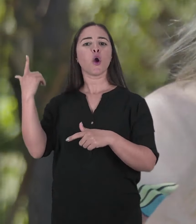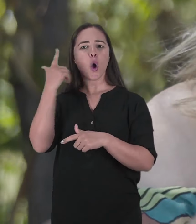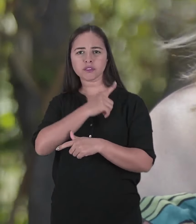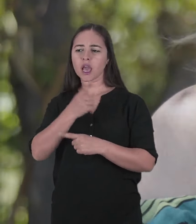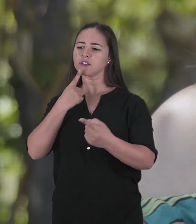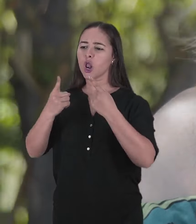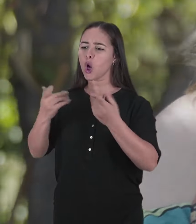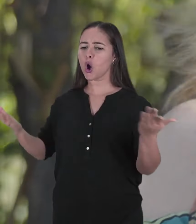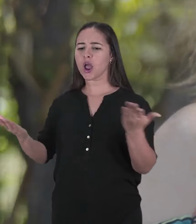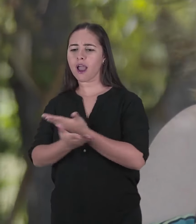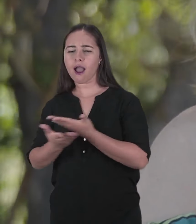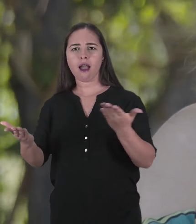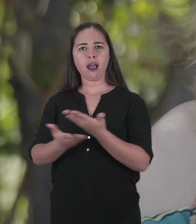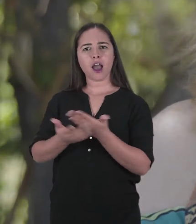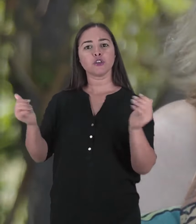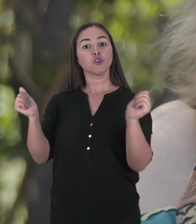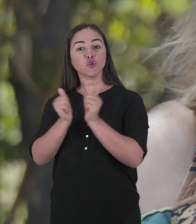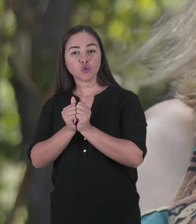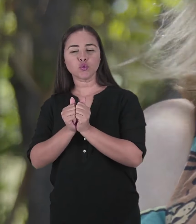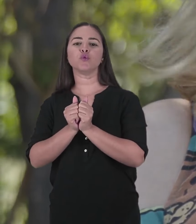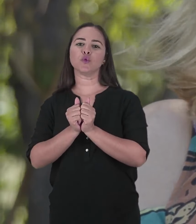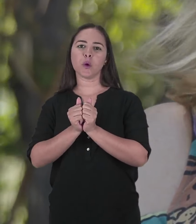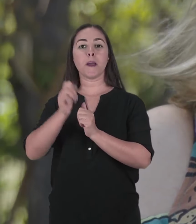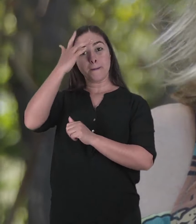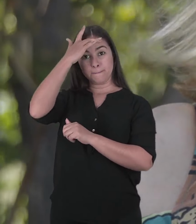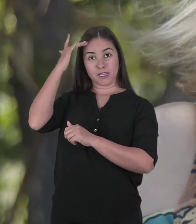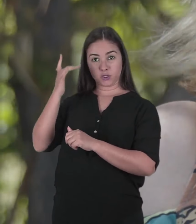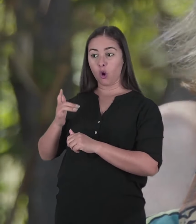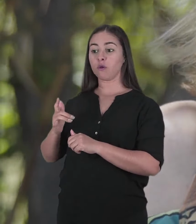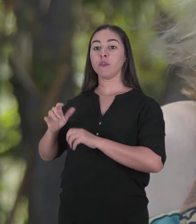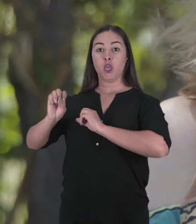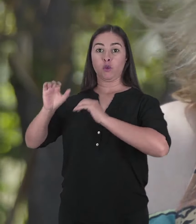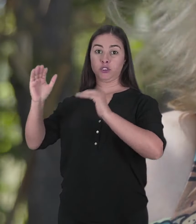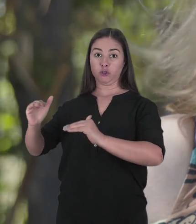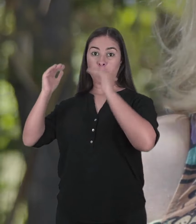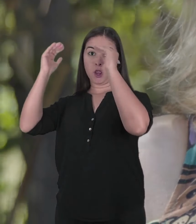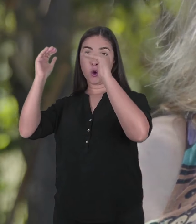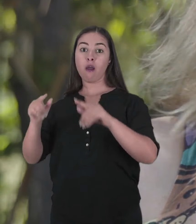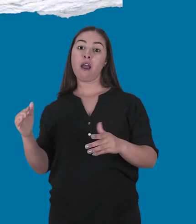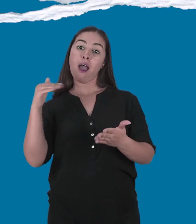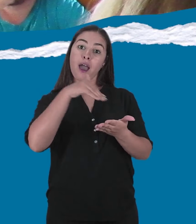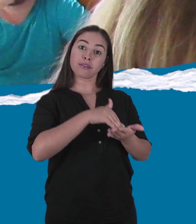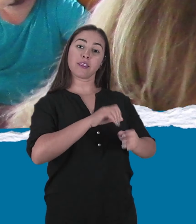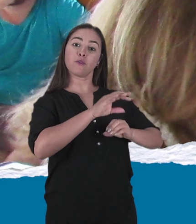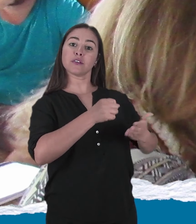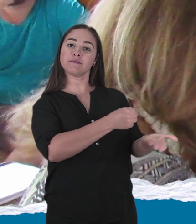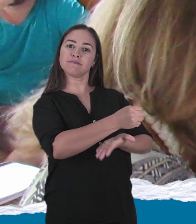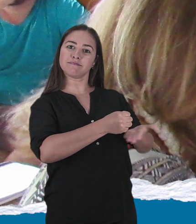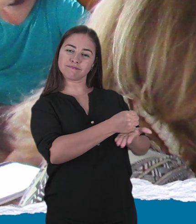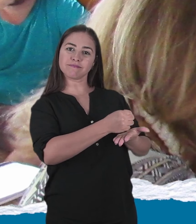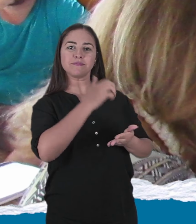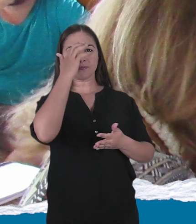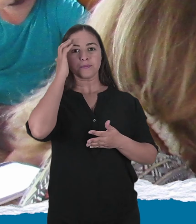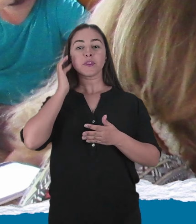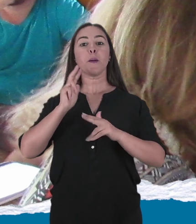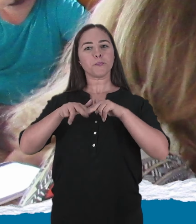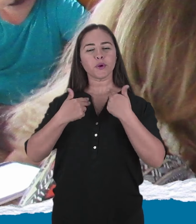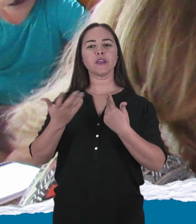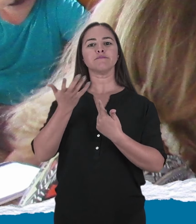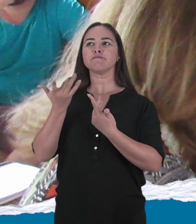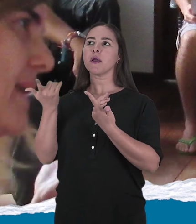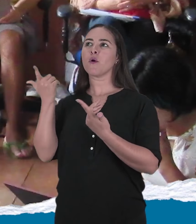para dialogar e para trabalhar junto atores, desde a educação superior até a educação básica. E por isso a gente buscou parceria